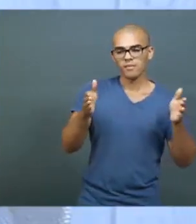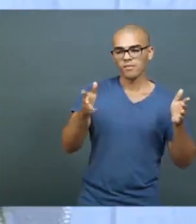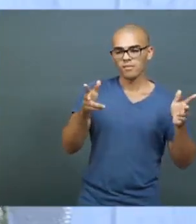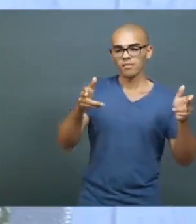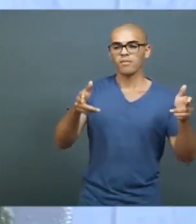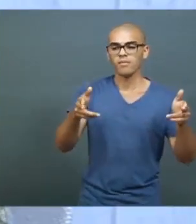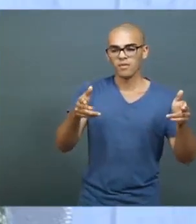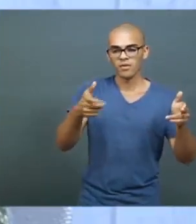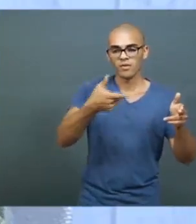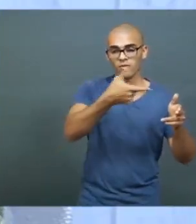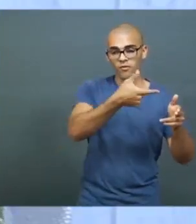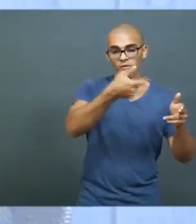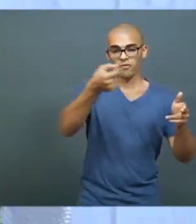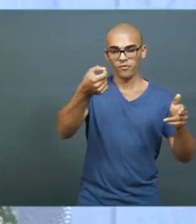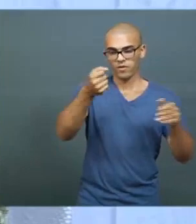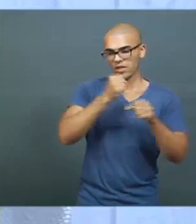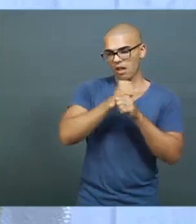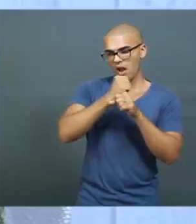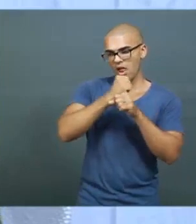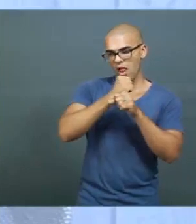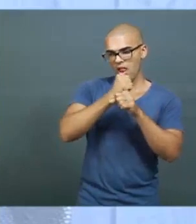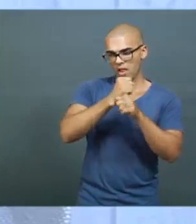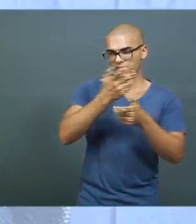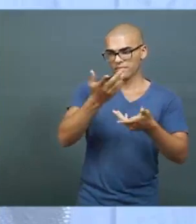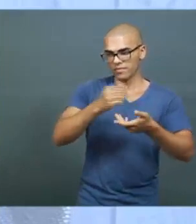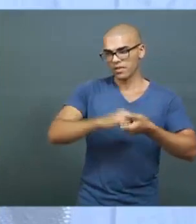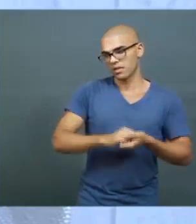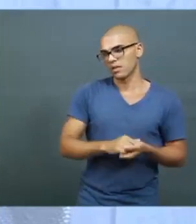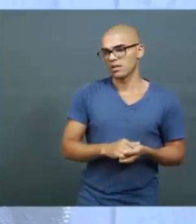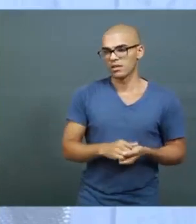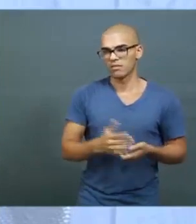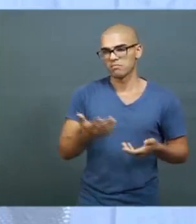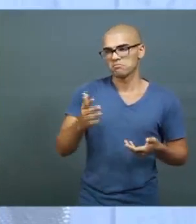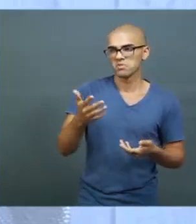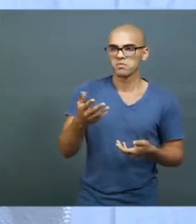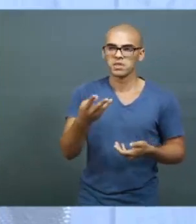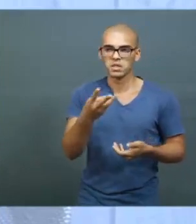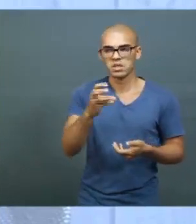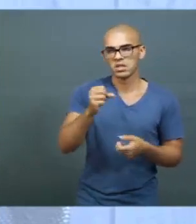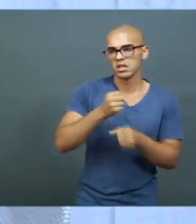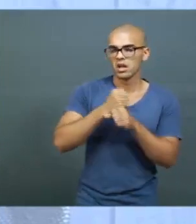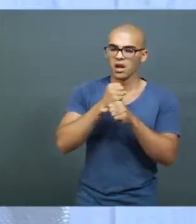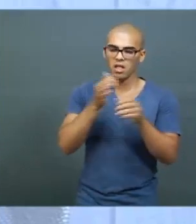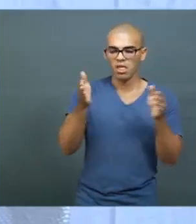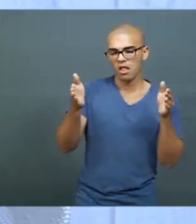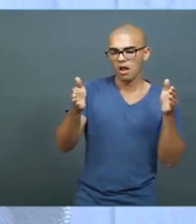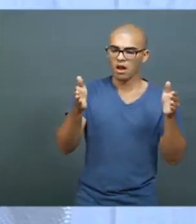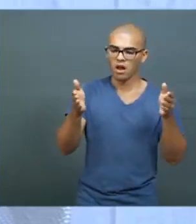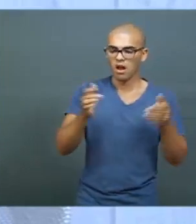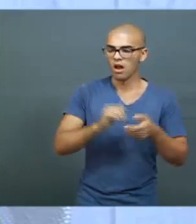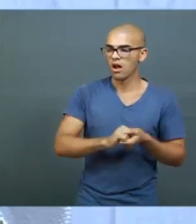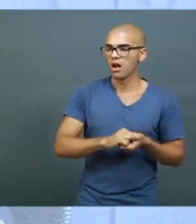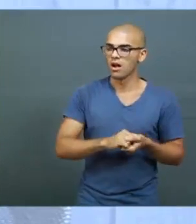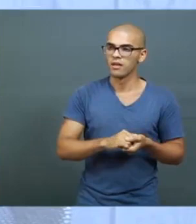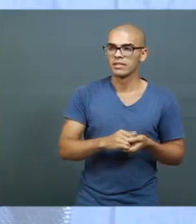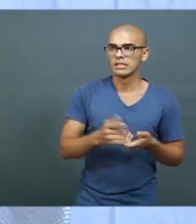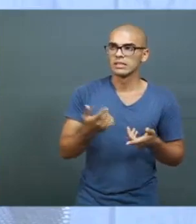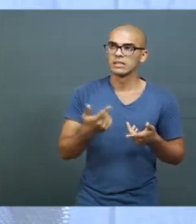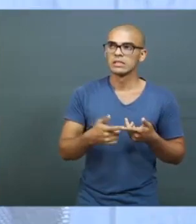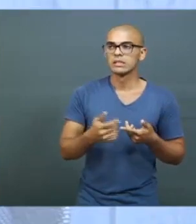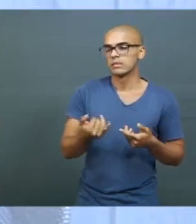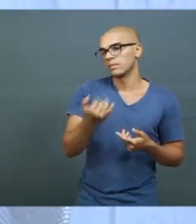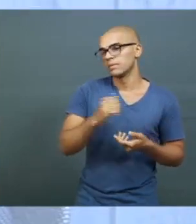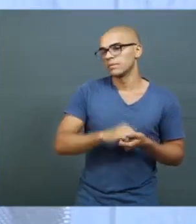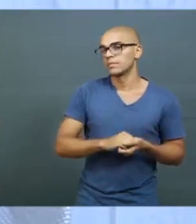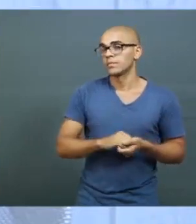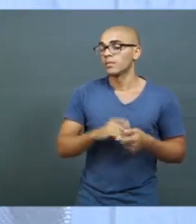convidados, mas para esse recorte da pesquisa, acredito que chegue quase a 30 anos, na verdade, a 25 anos, eu acho, porque lá da licenciatura